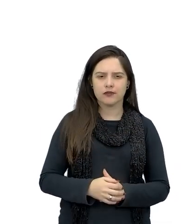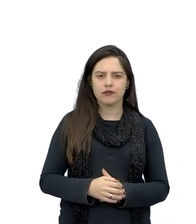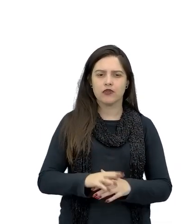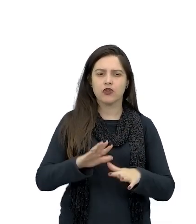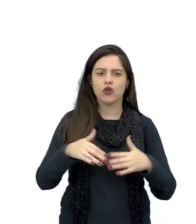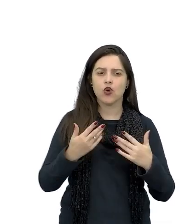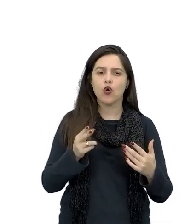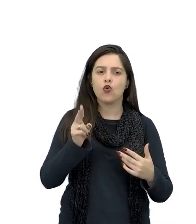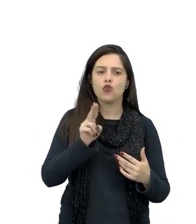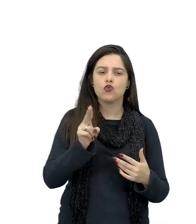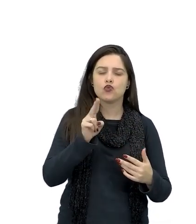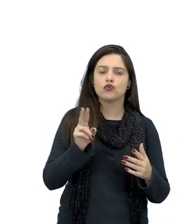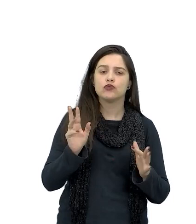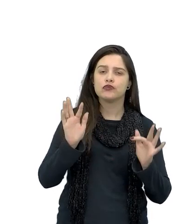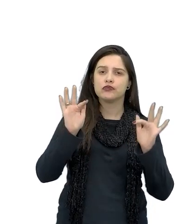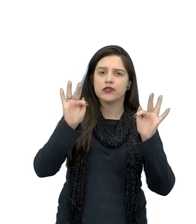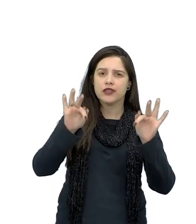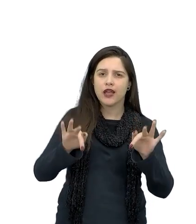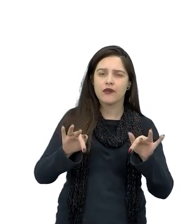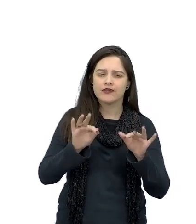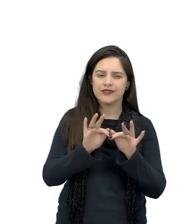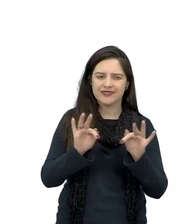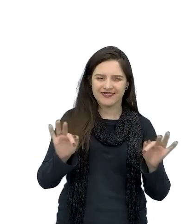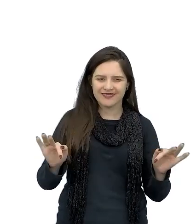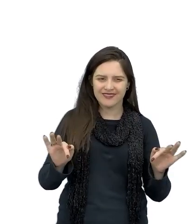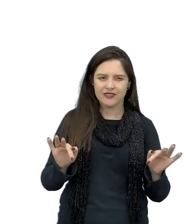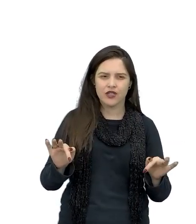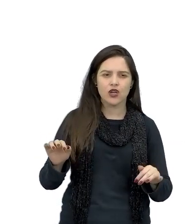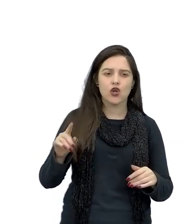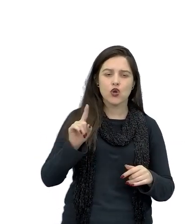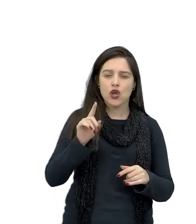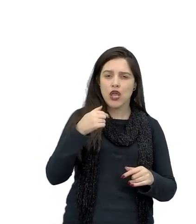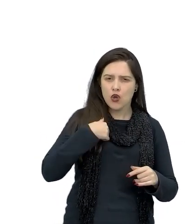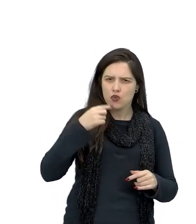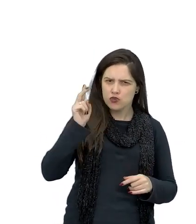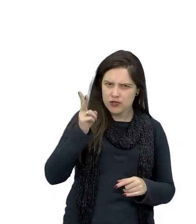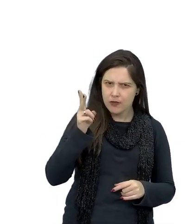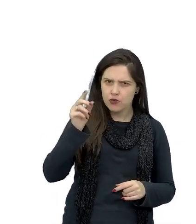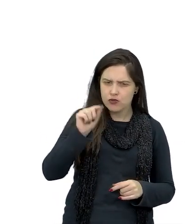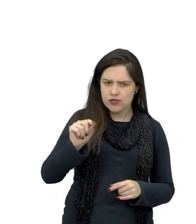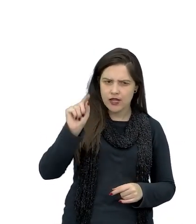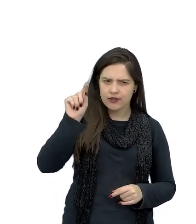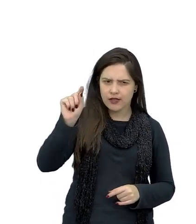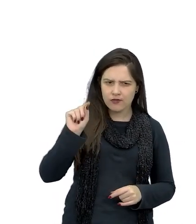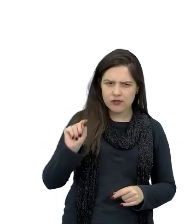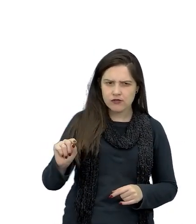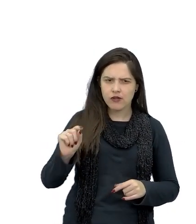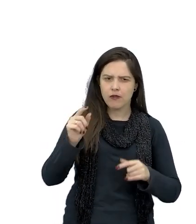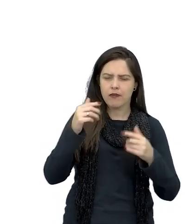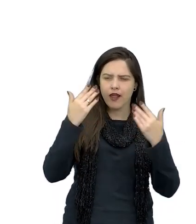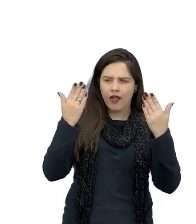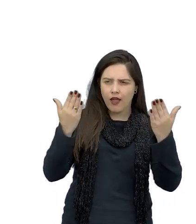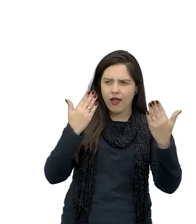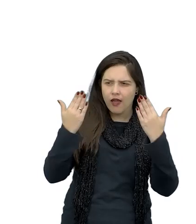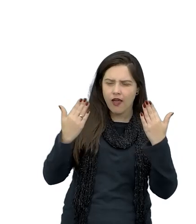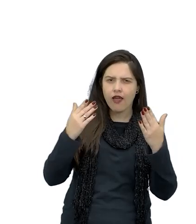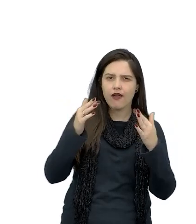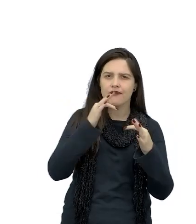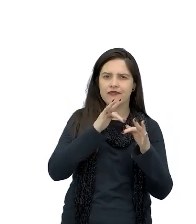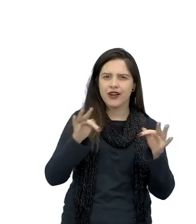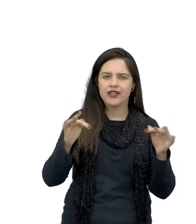interrogação, exclamação, reticências. Usei travessão ou aspas para sinalizar as falas